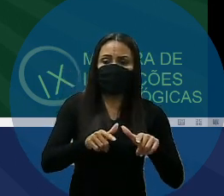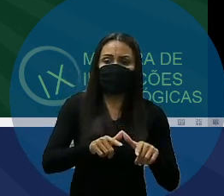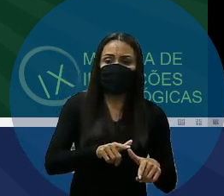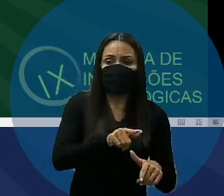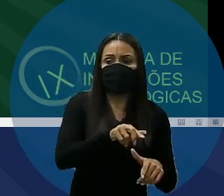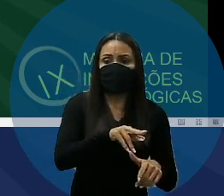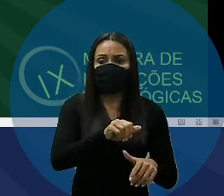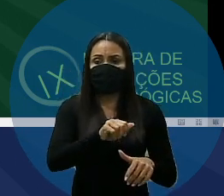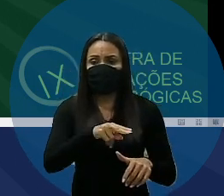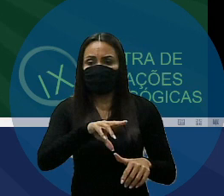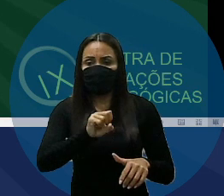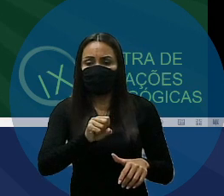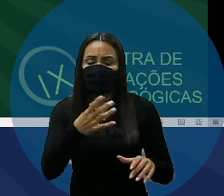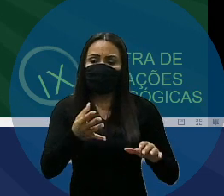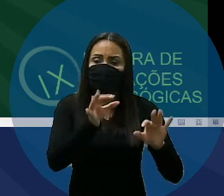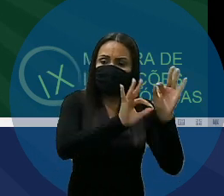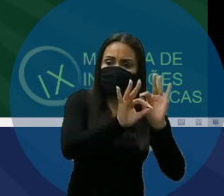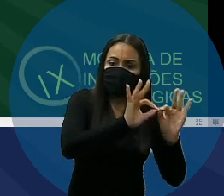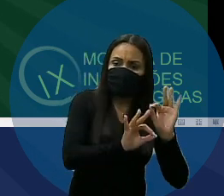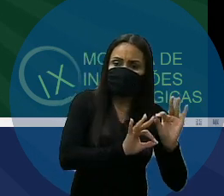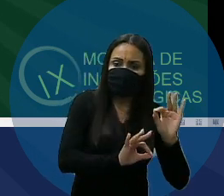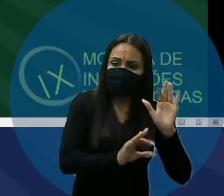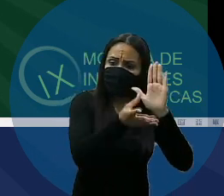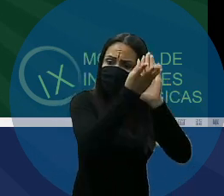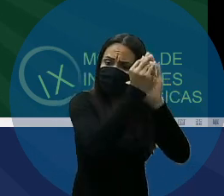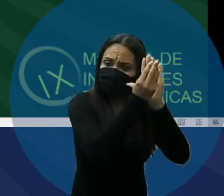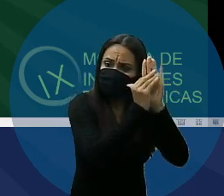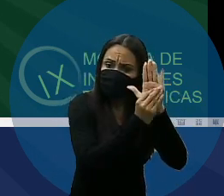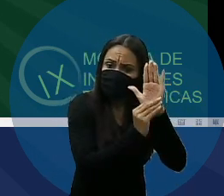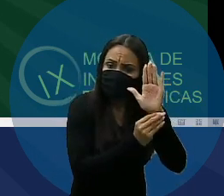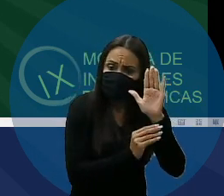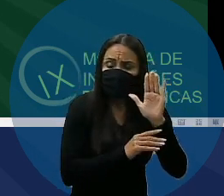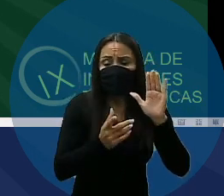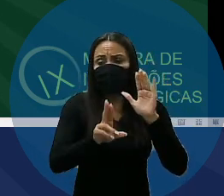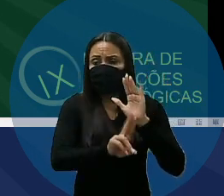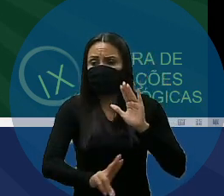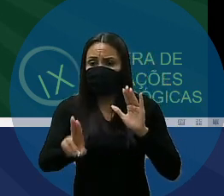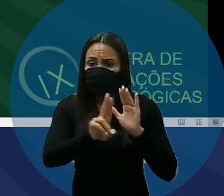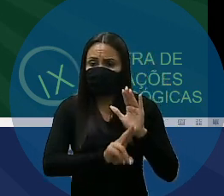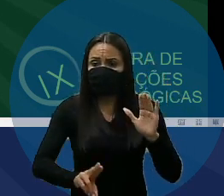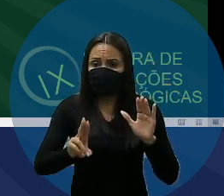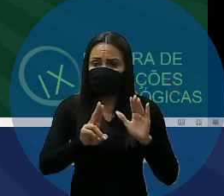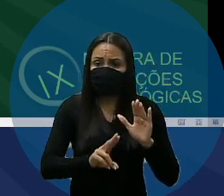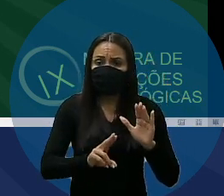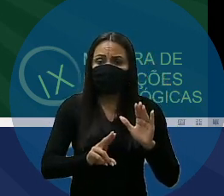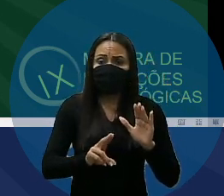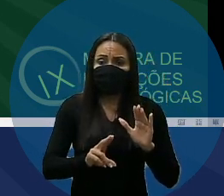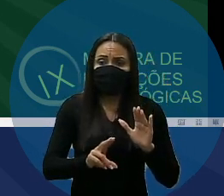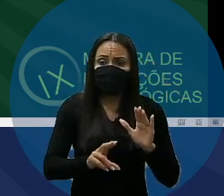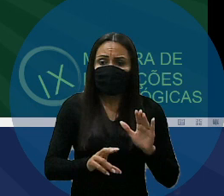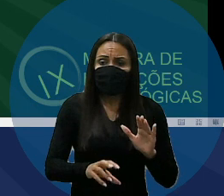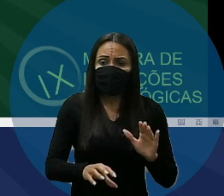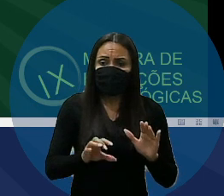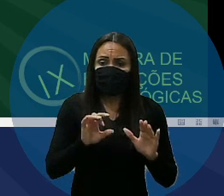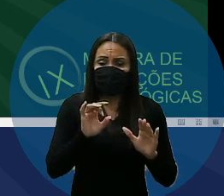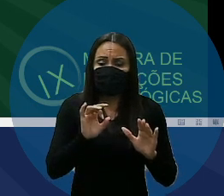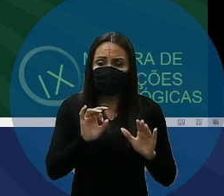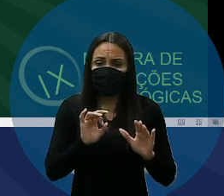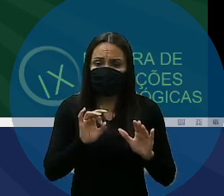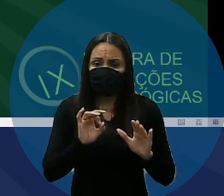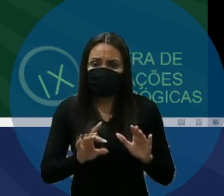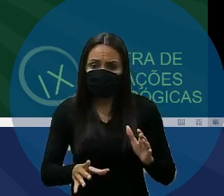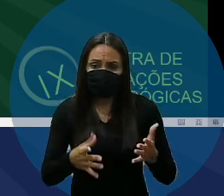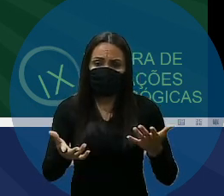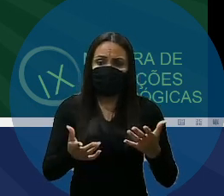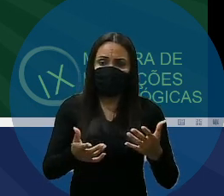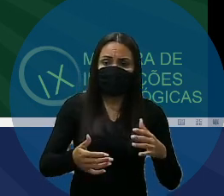hora de montar as funções trigonométricas, a gente usa bastante, praticamente só os radianos, né? Então, a gente